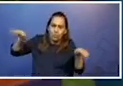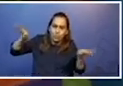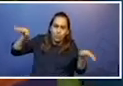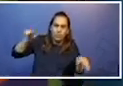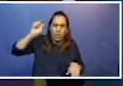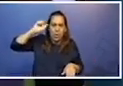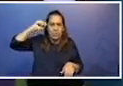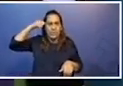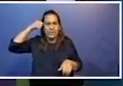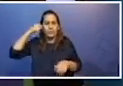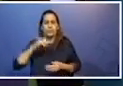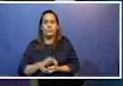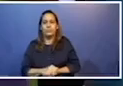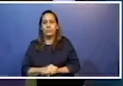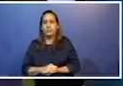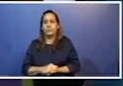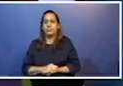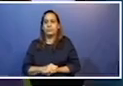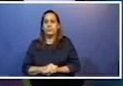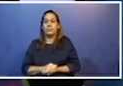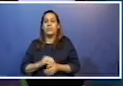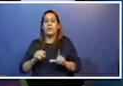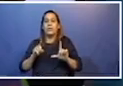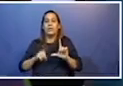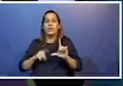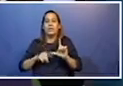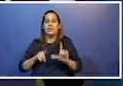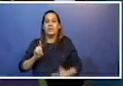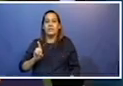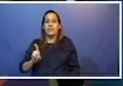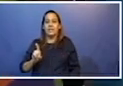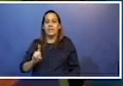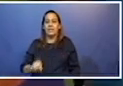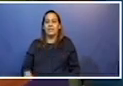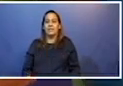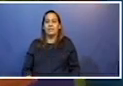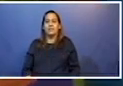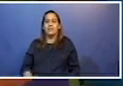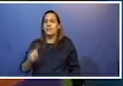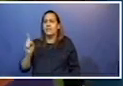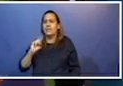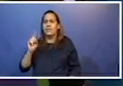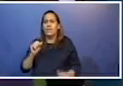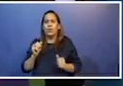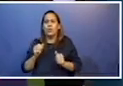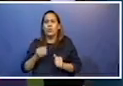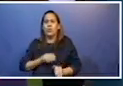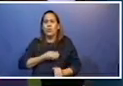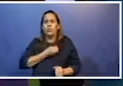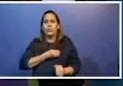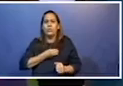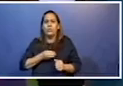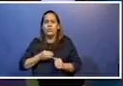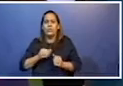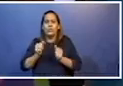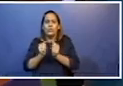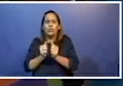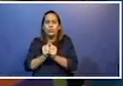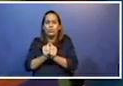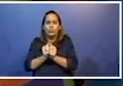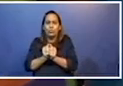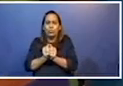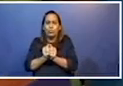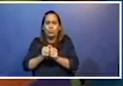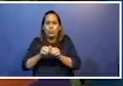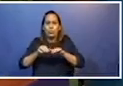ave. E por último, que só pode ser a letra D, ele não vive em bando, mas sozinho. É um